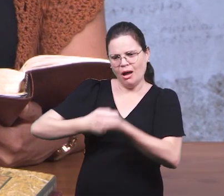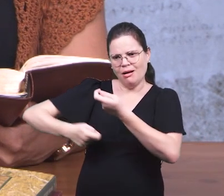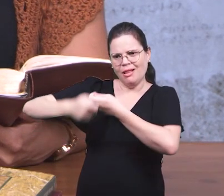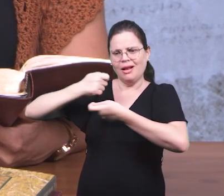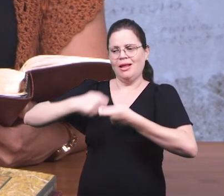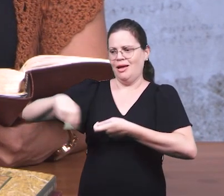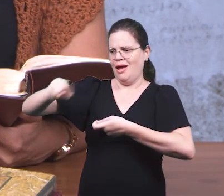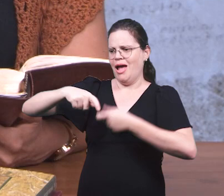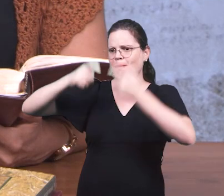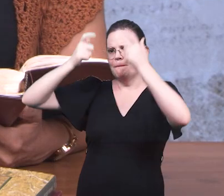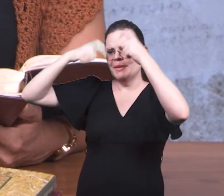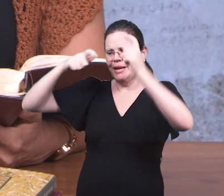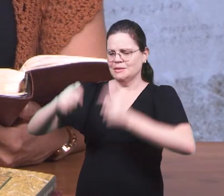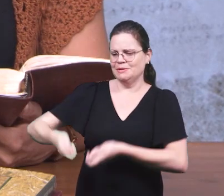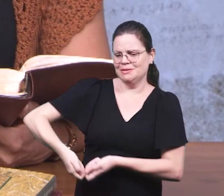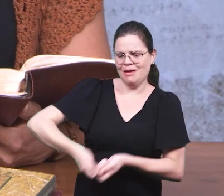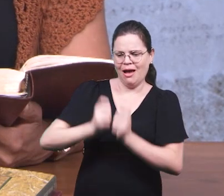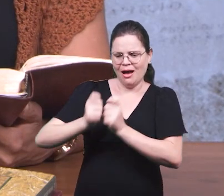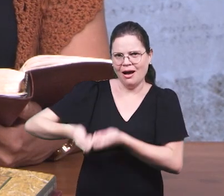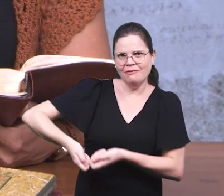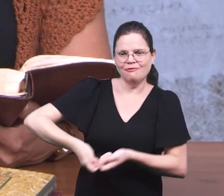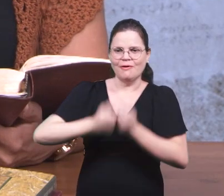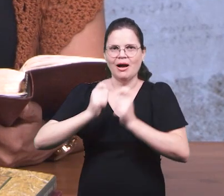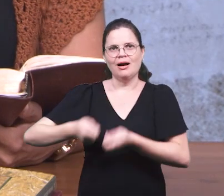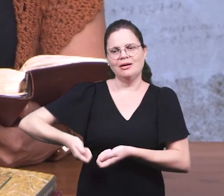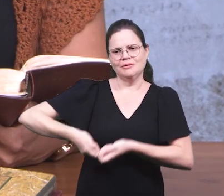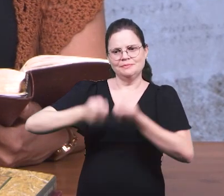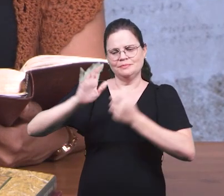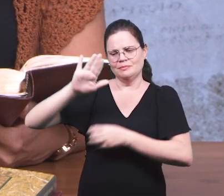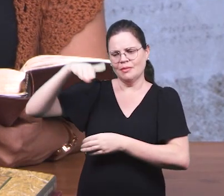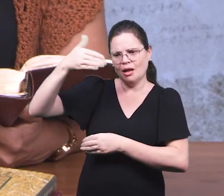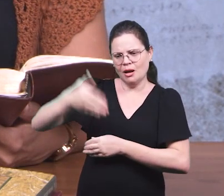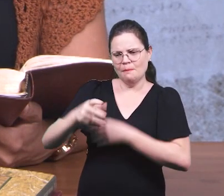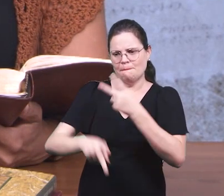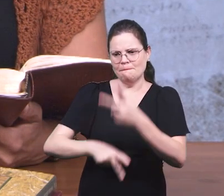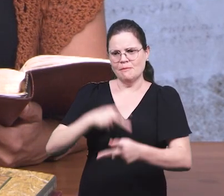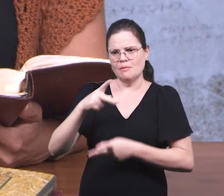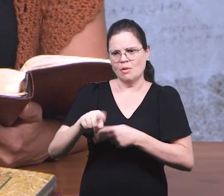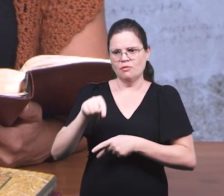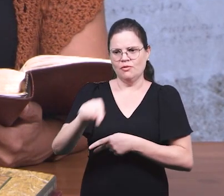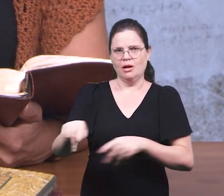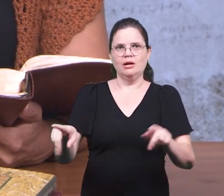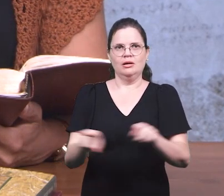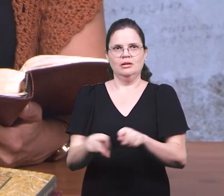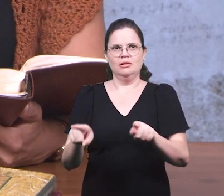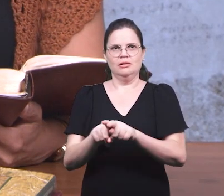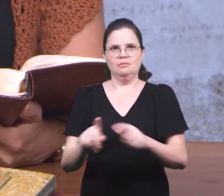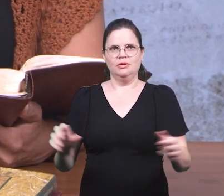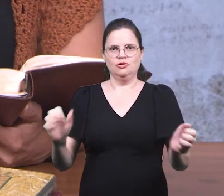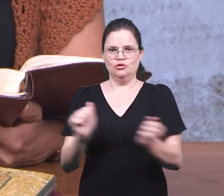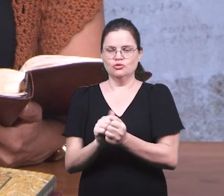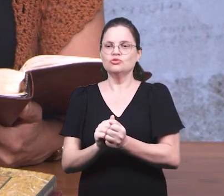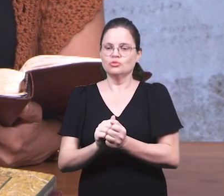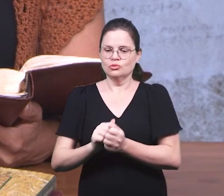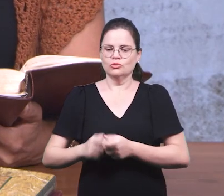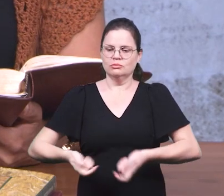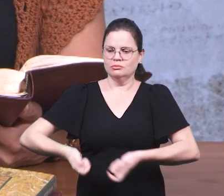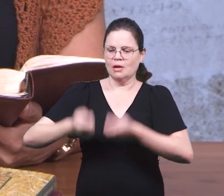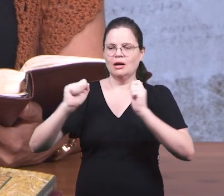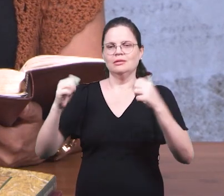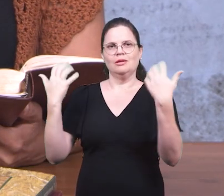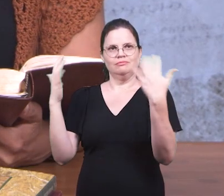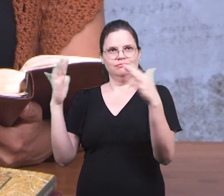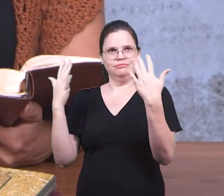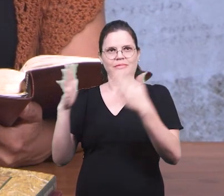os príncipes, que escavaram os nobres do povo e o legislador com seus bordões. E